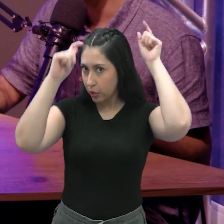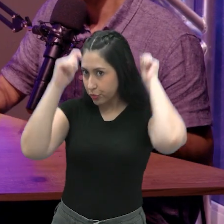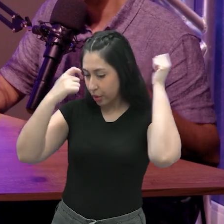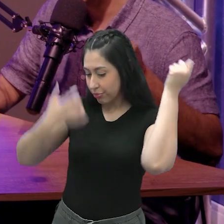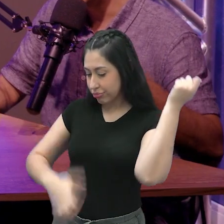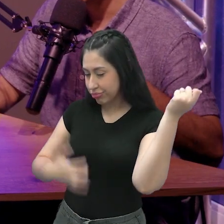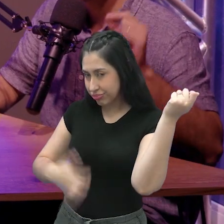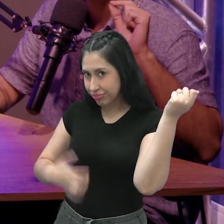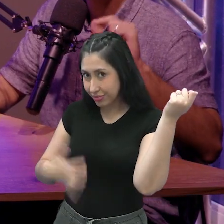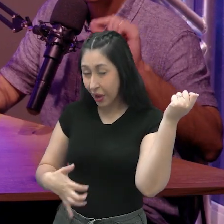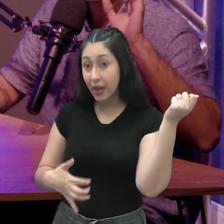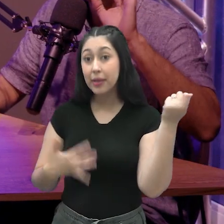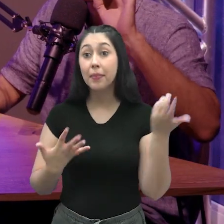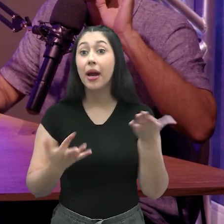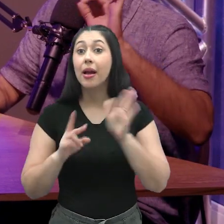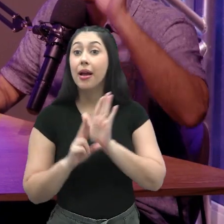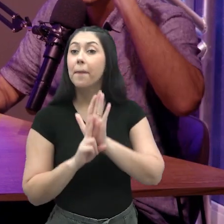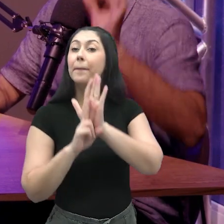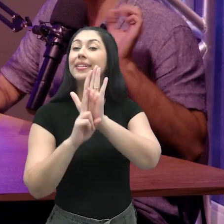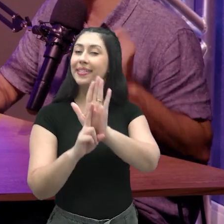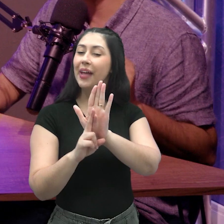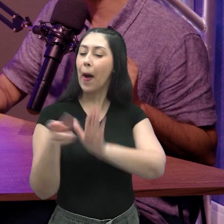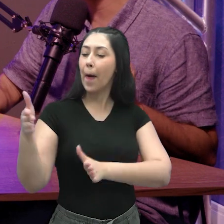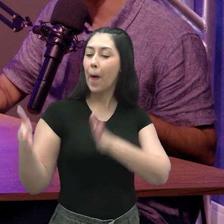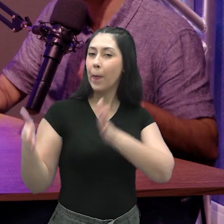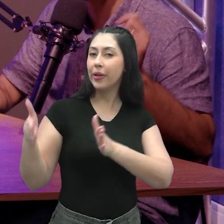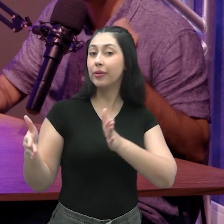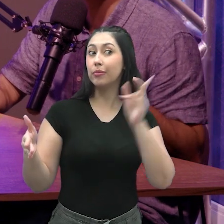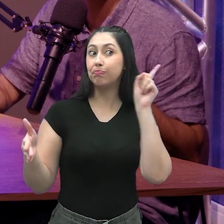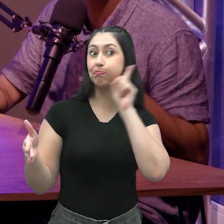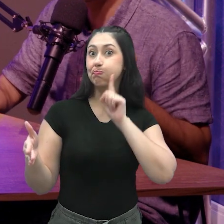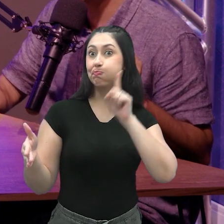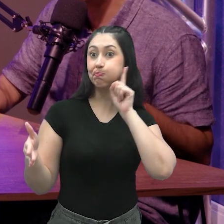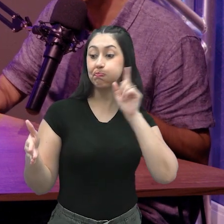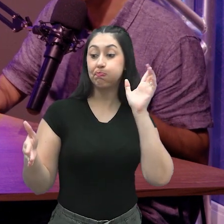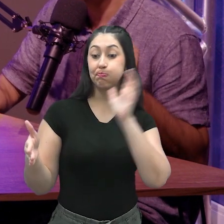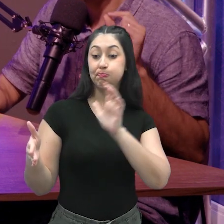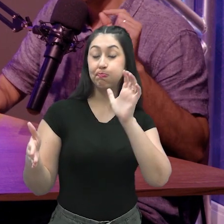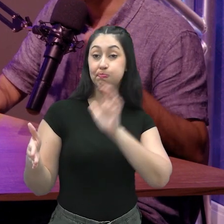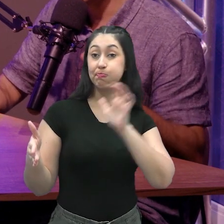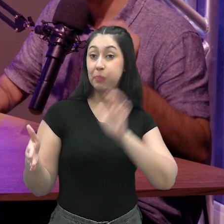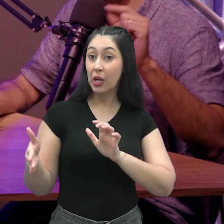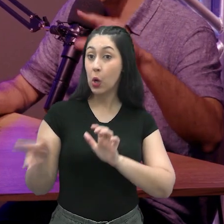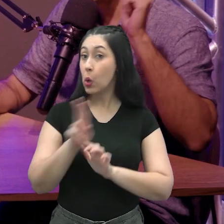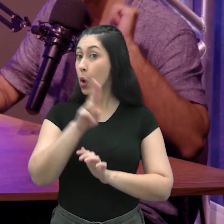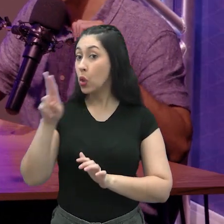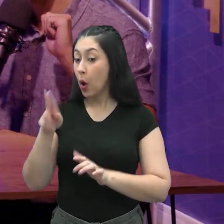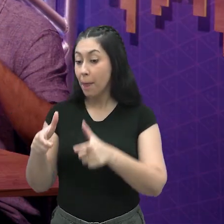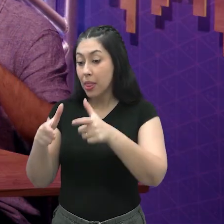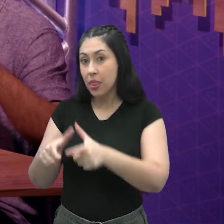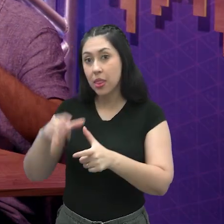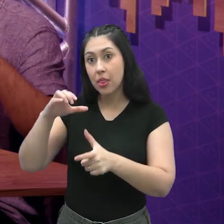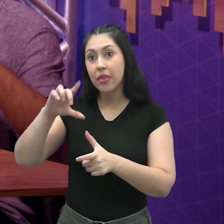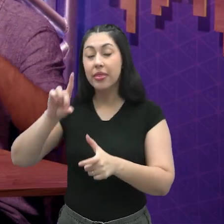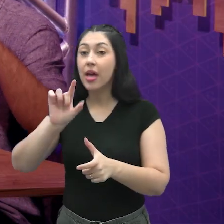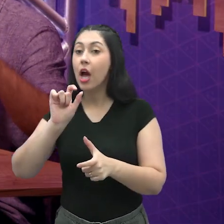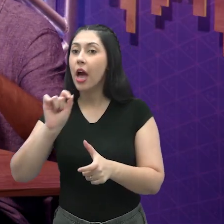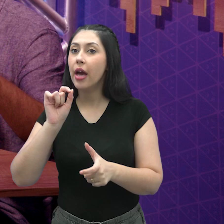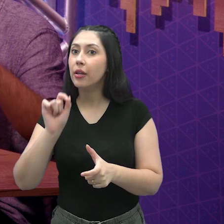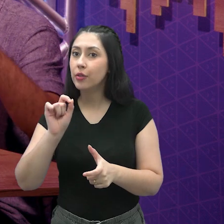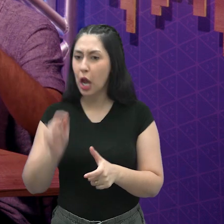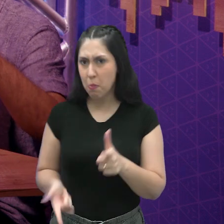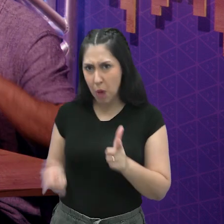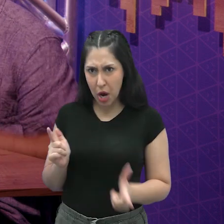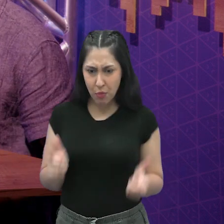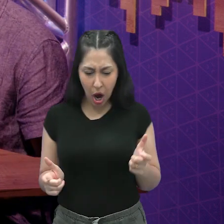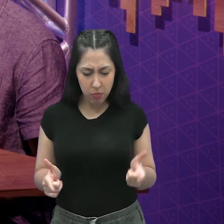Chororó, e para representar muito bem isso que a gente falou da influência americana, o nome do álbum que essa música saiu era